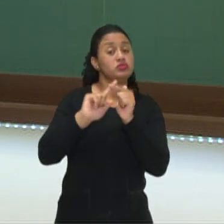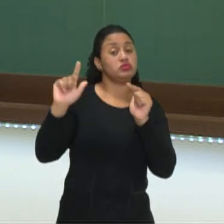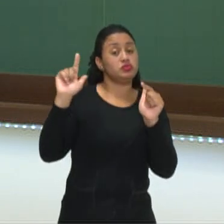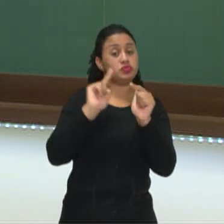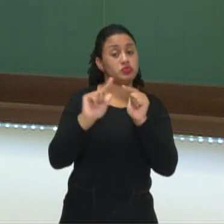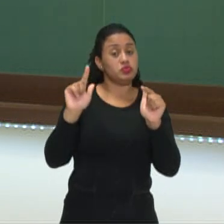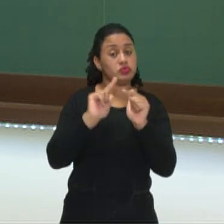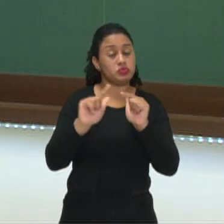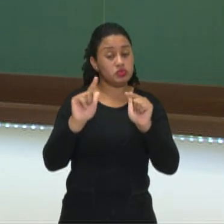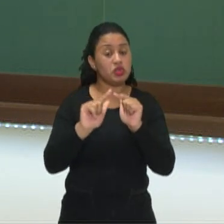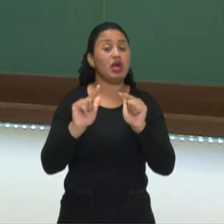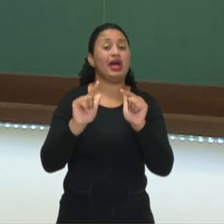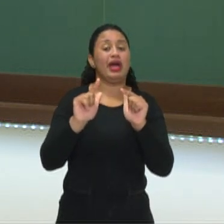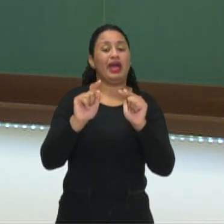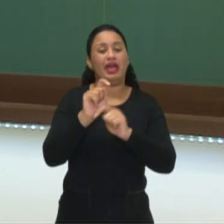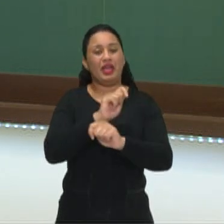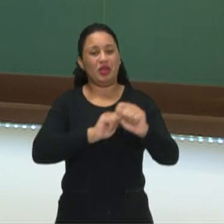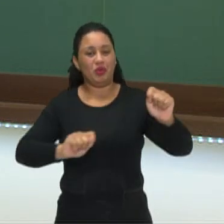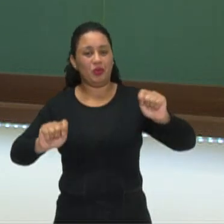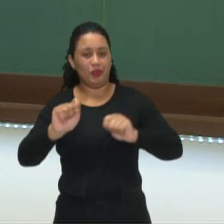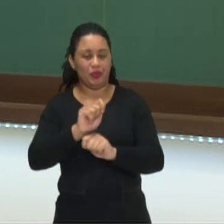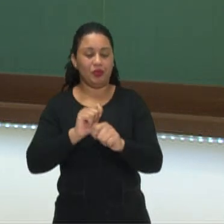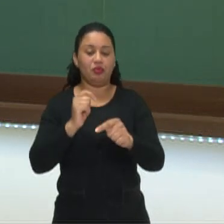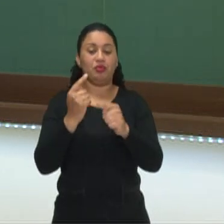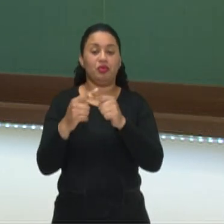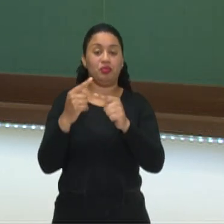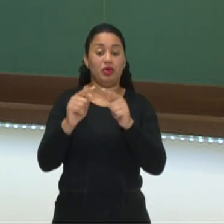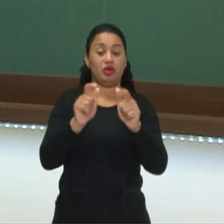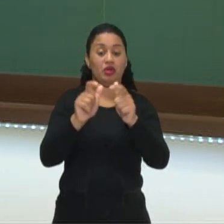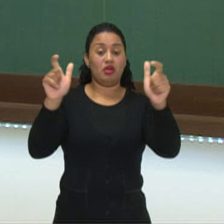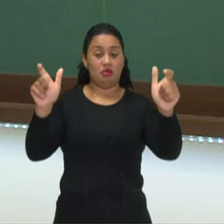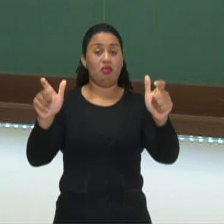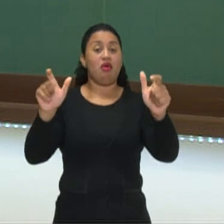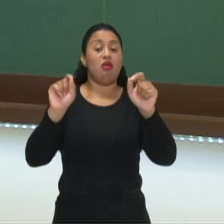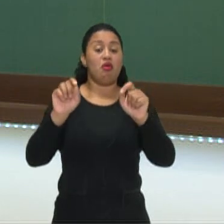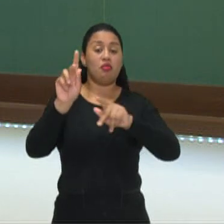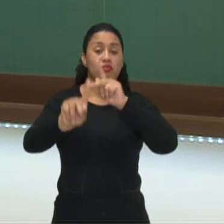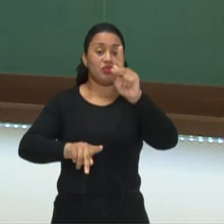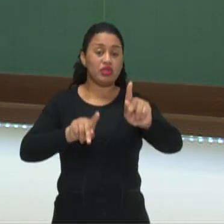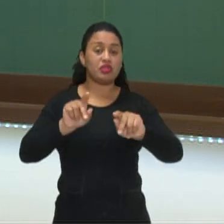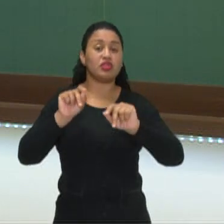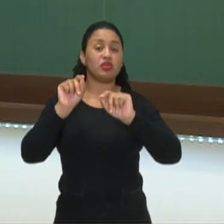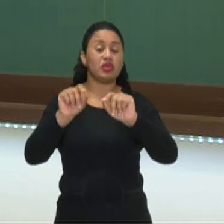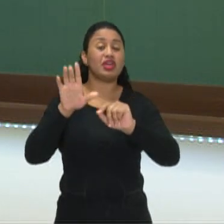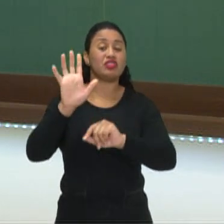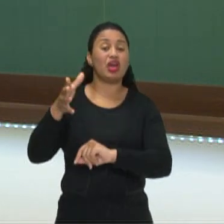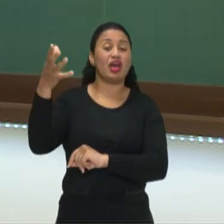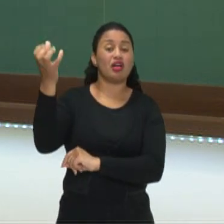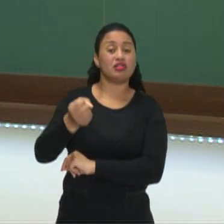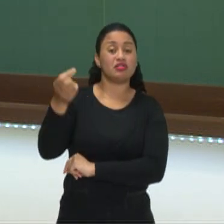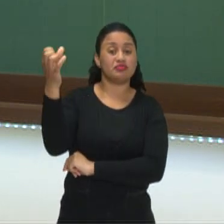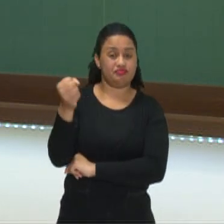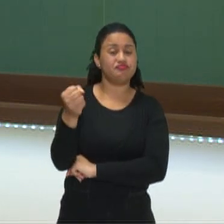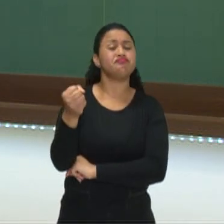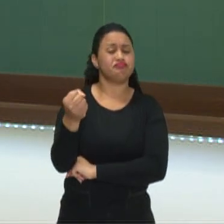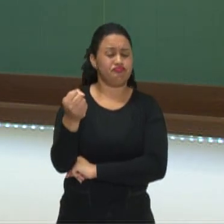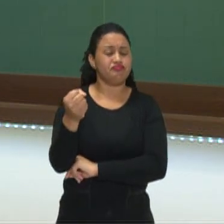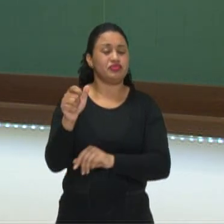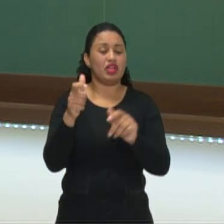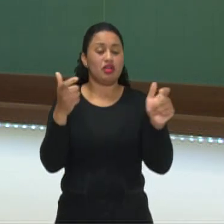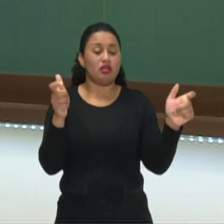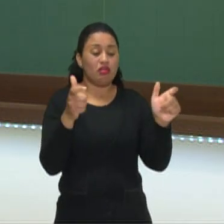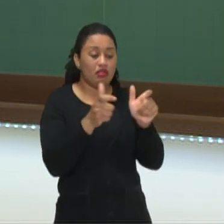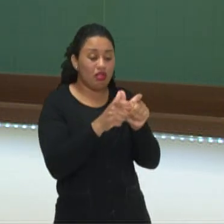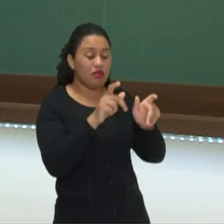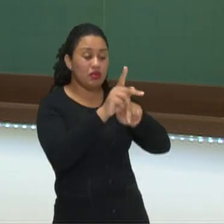problemas previdenciários. Porque eu tenho uma maior parte da população já aposentada, enquanto uma